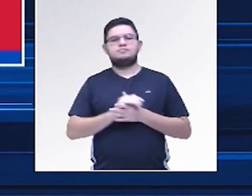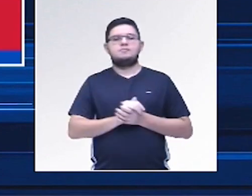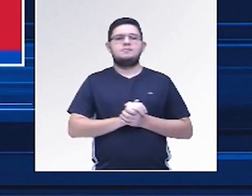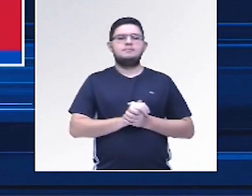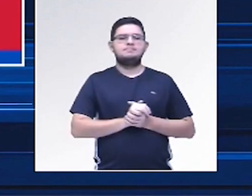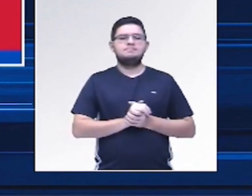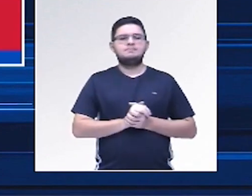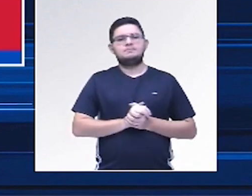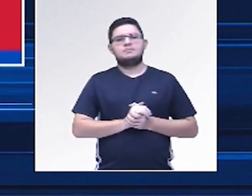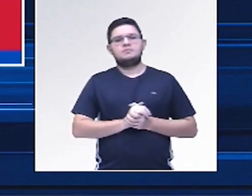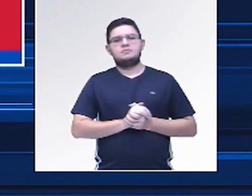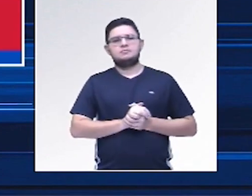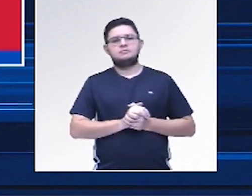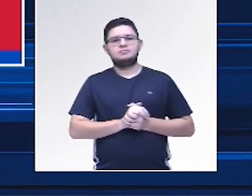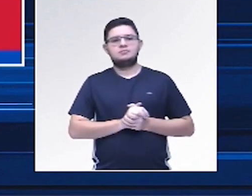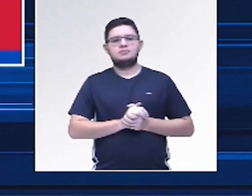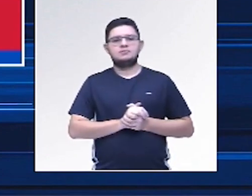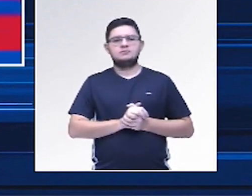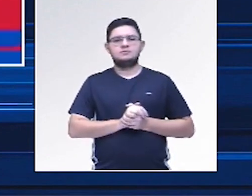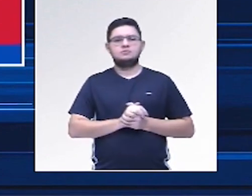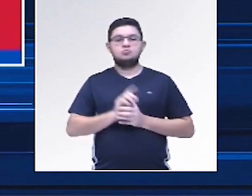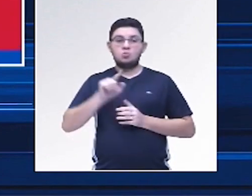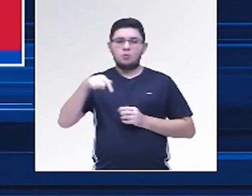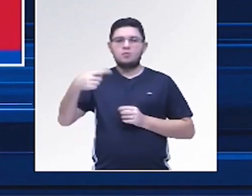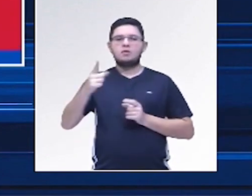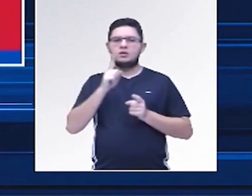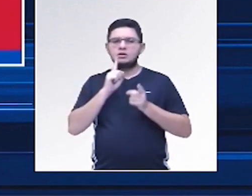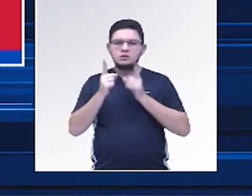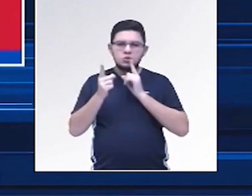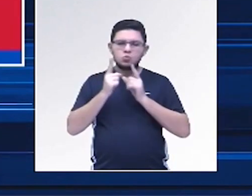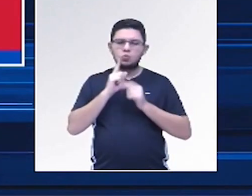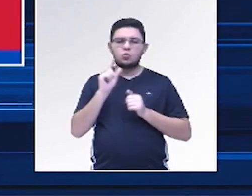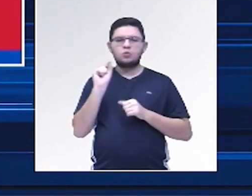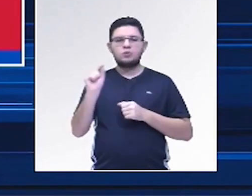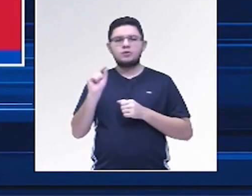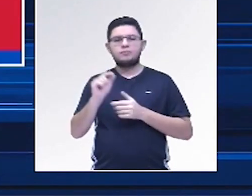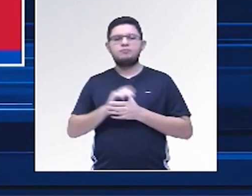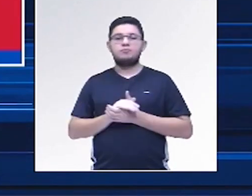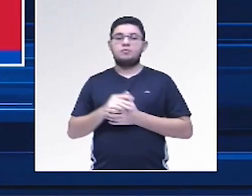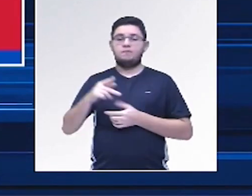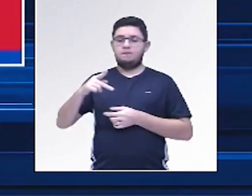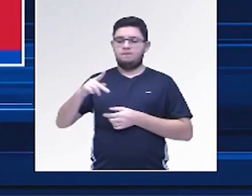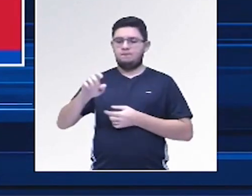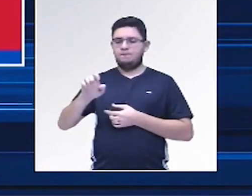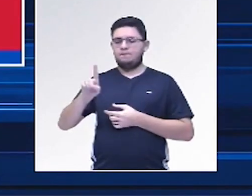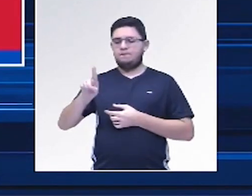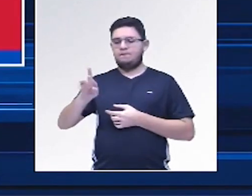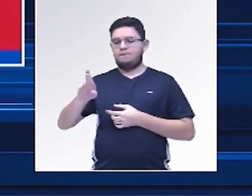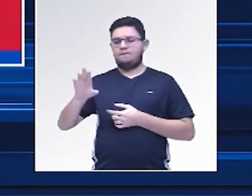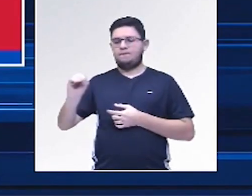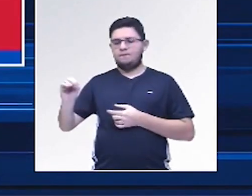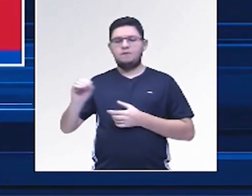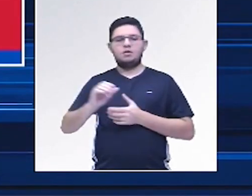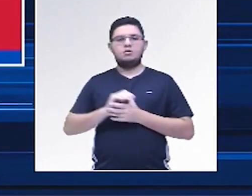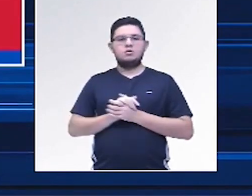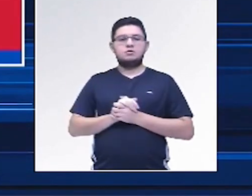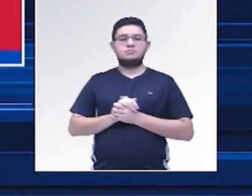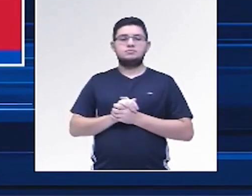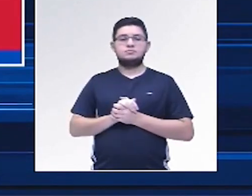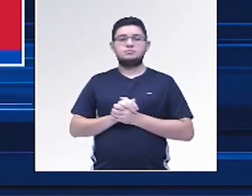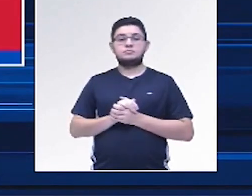too. Na sequência do próximo diálogo, nós temos aí o Pedro, né, e a Dani. Hi, I'm